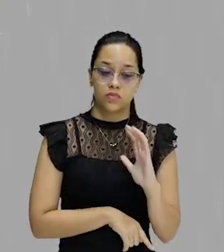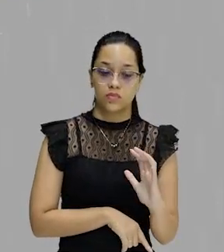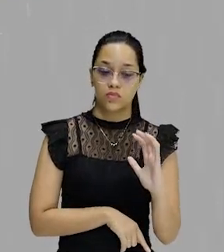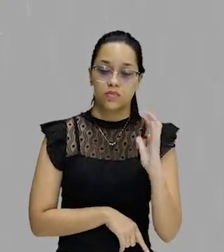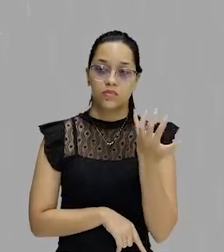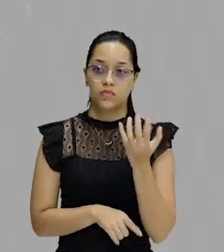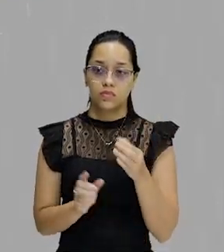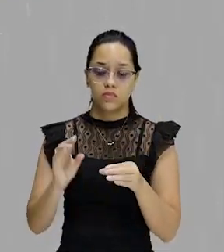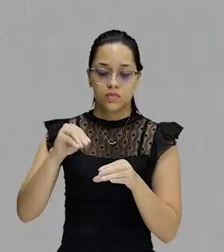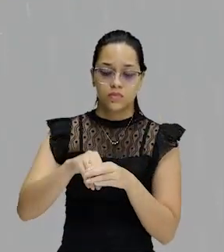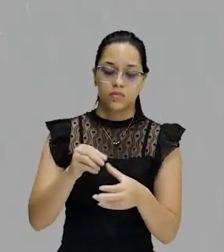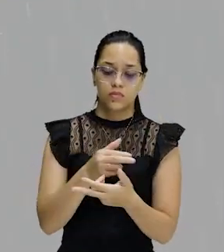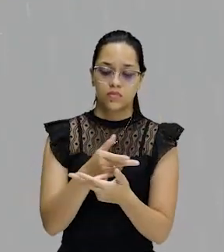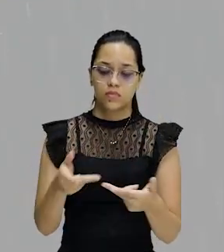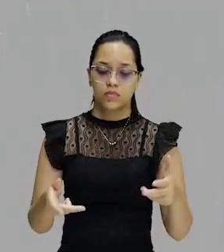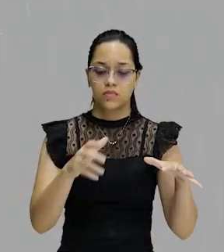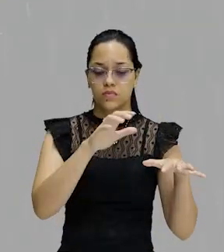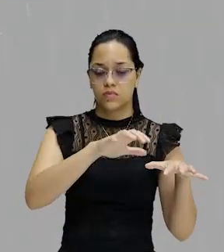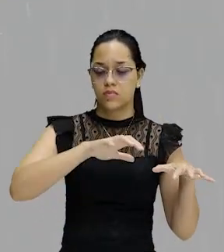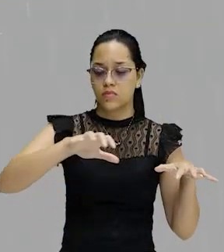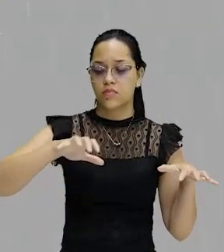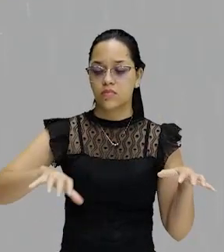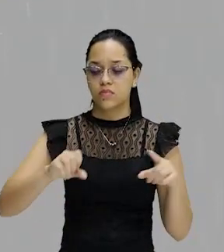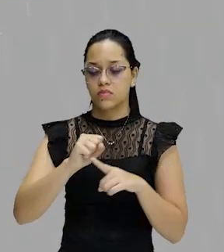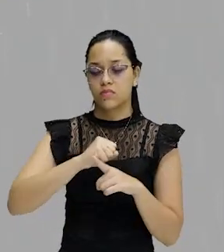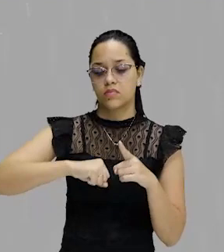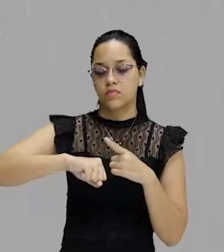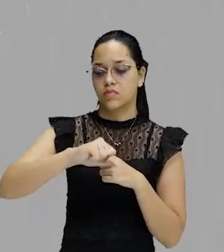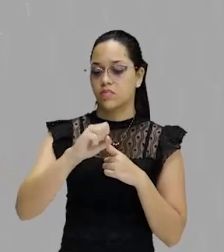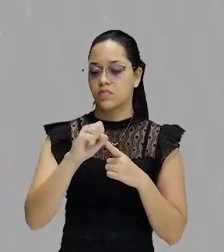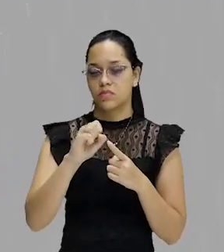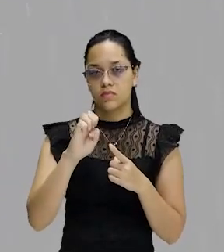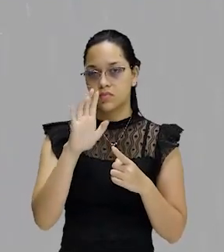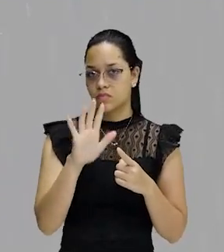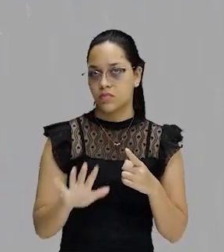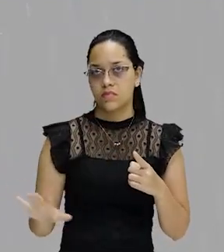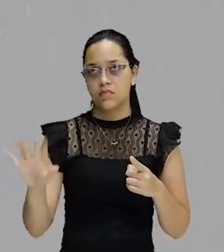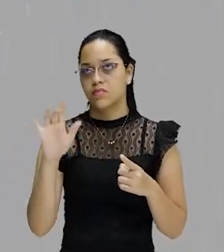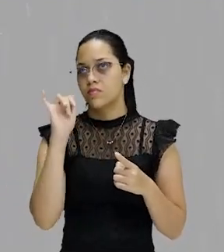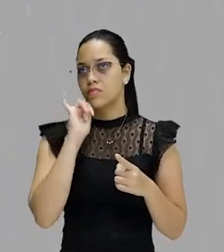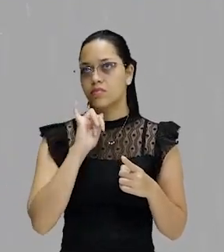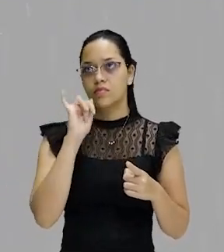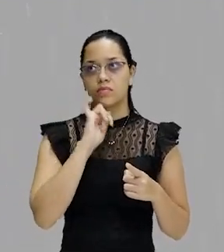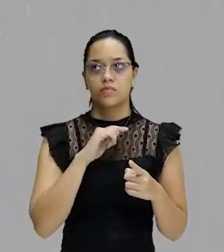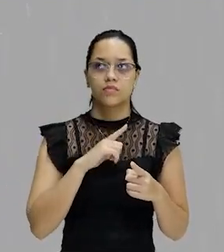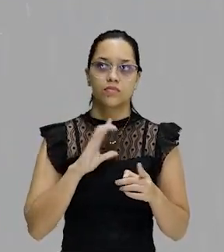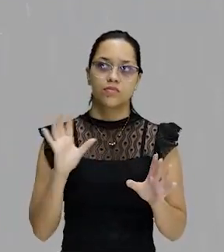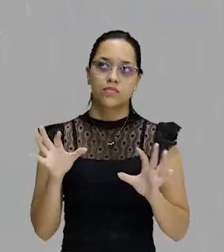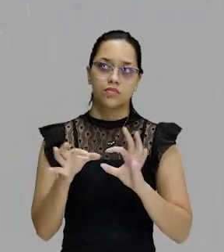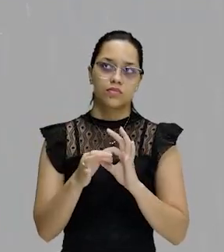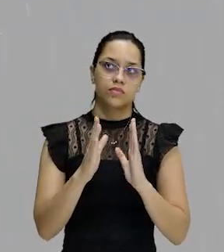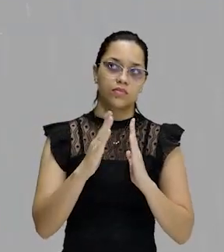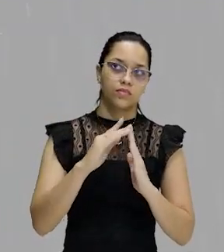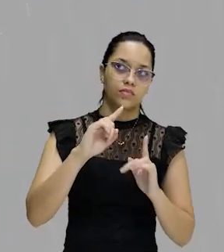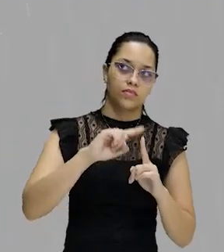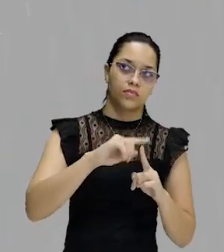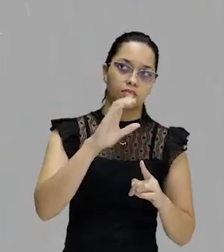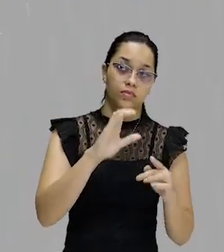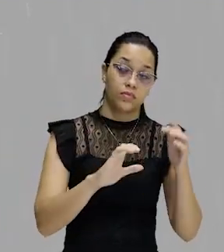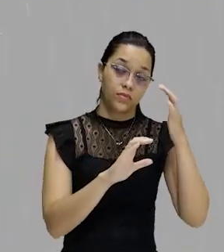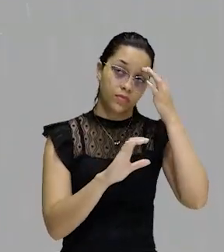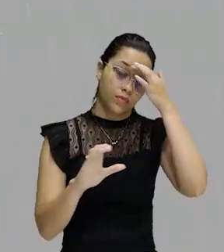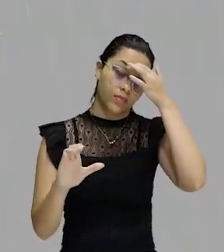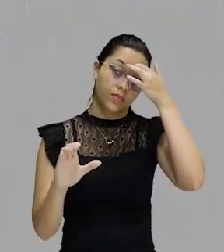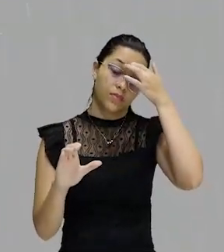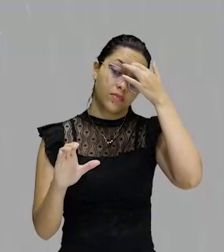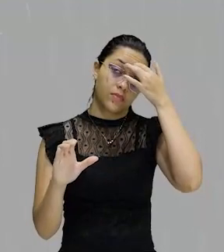realizado por diversos setores da sociedade europeia. Nós temos, por exemplo, setores ligados à Igreja Católica,